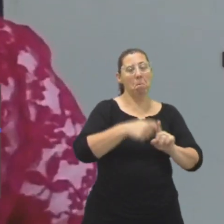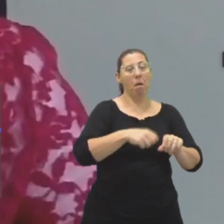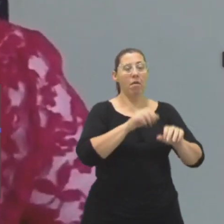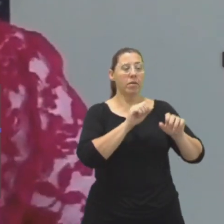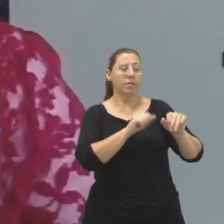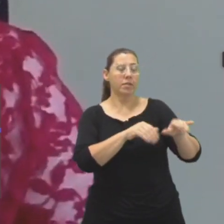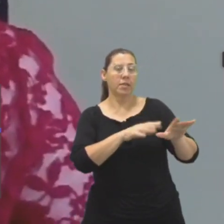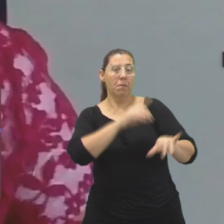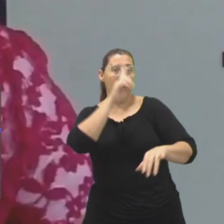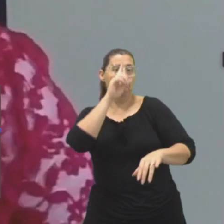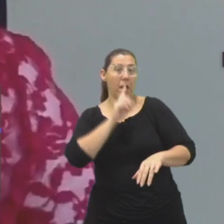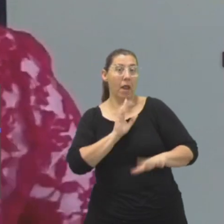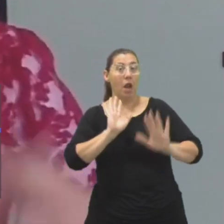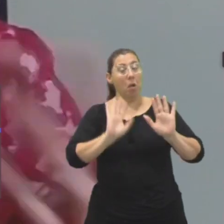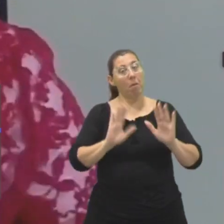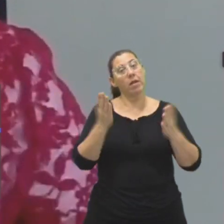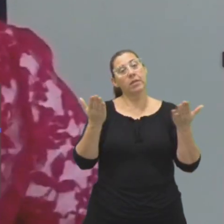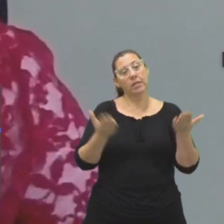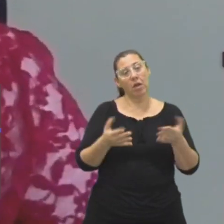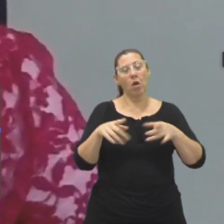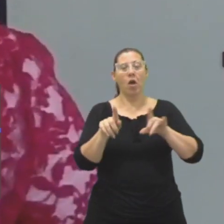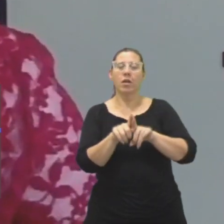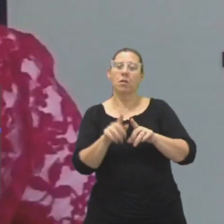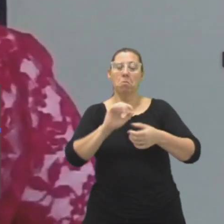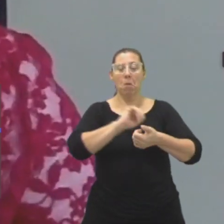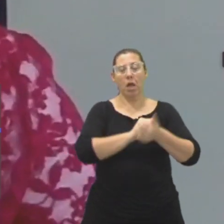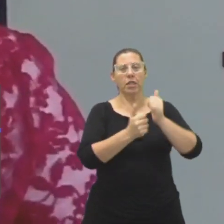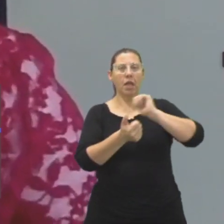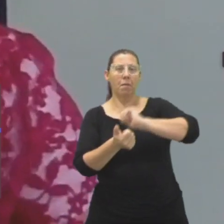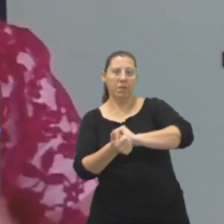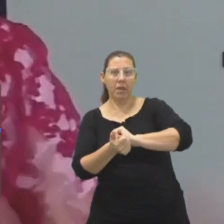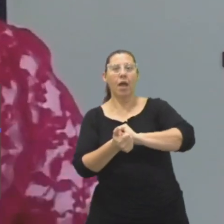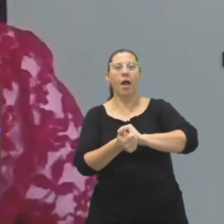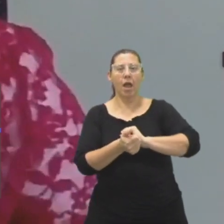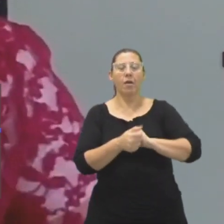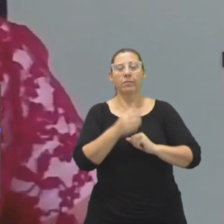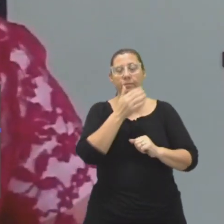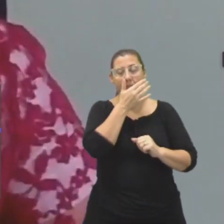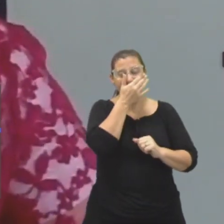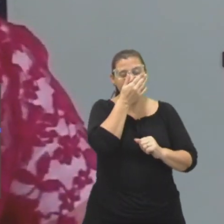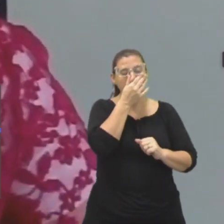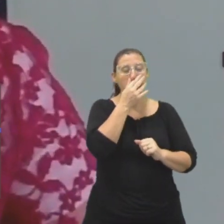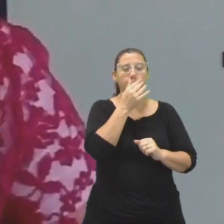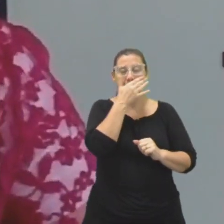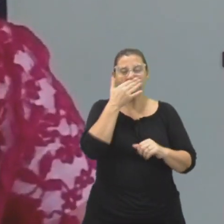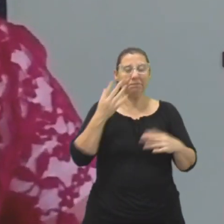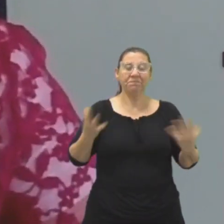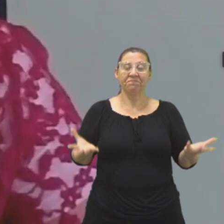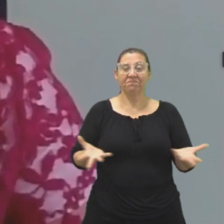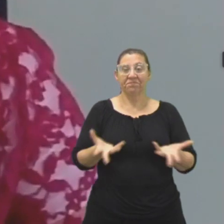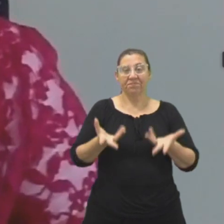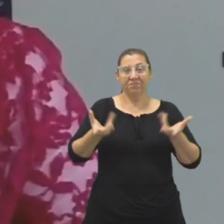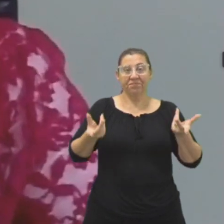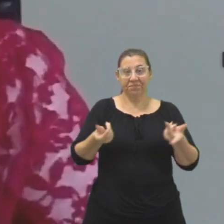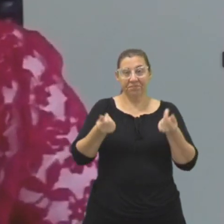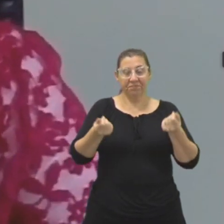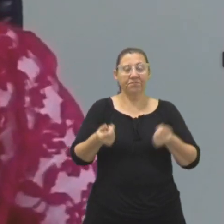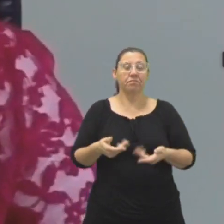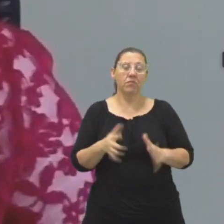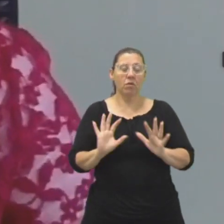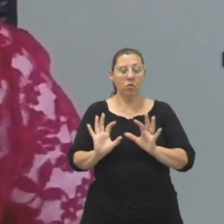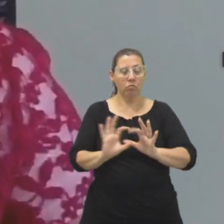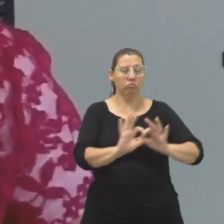também está mudando o nome, né, até para ter mais um aspecto mais sensível à corrente do bem, à valorização da